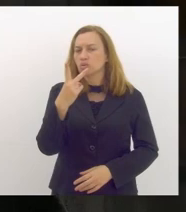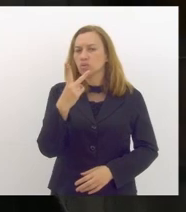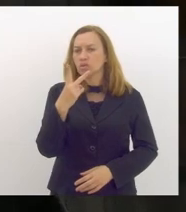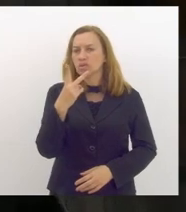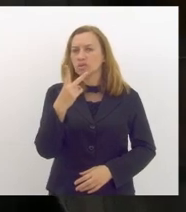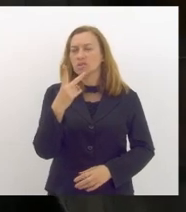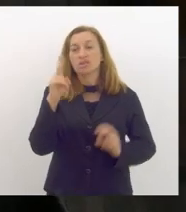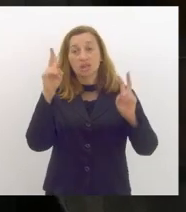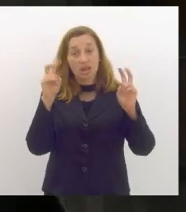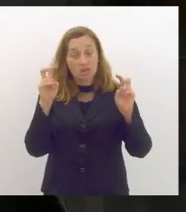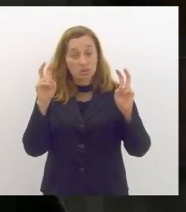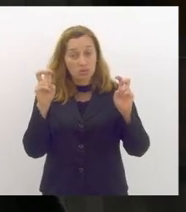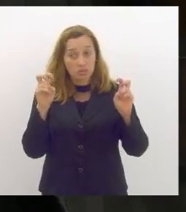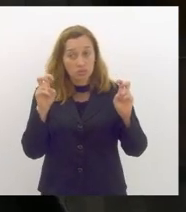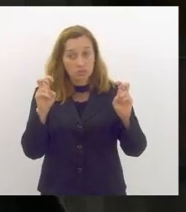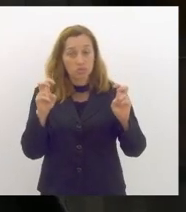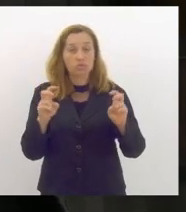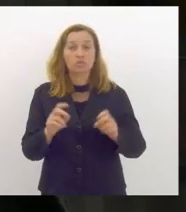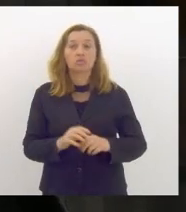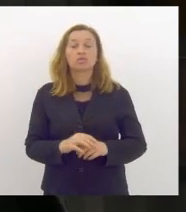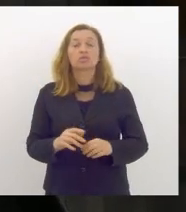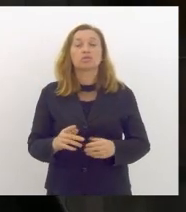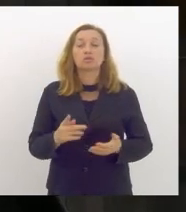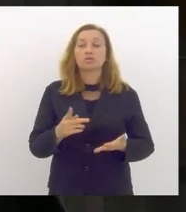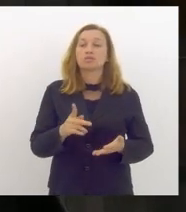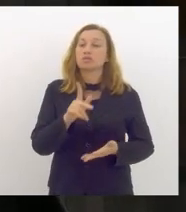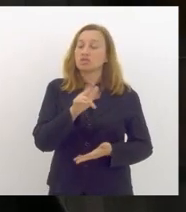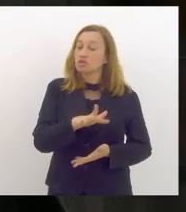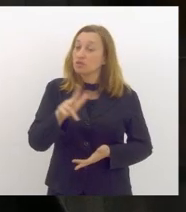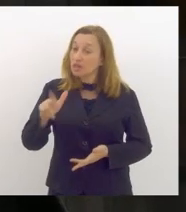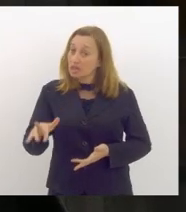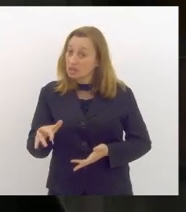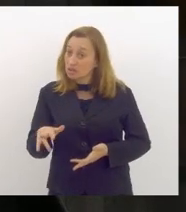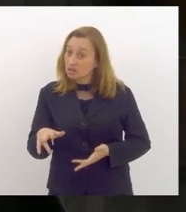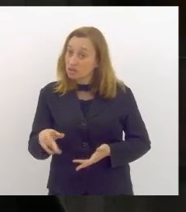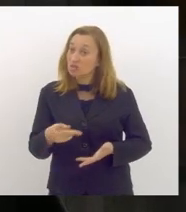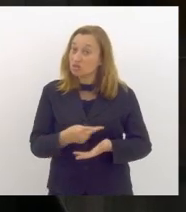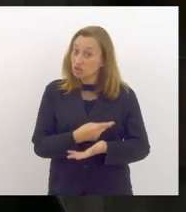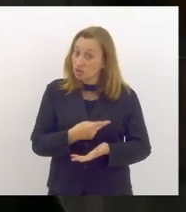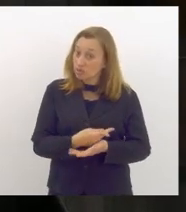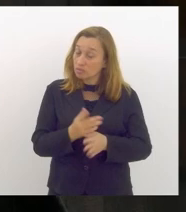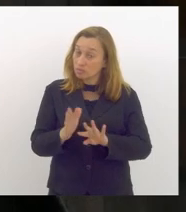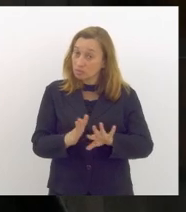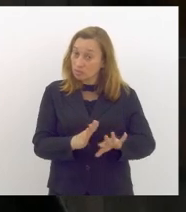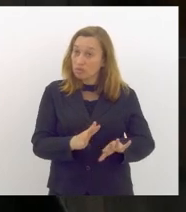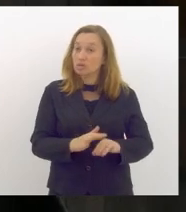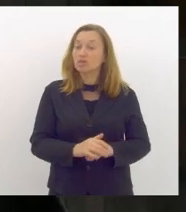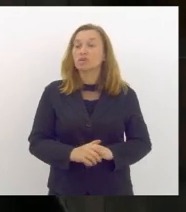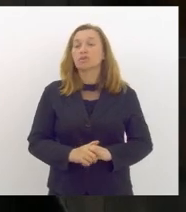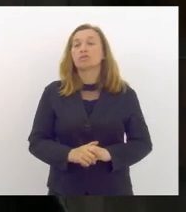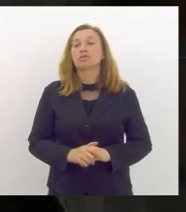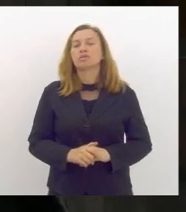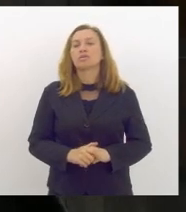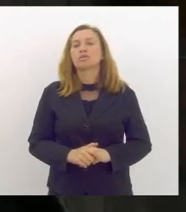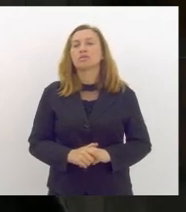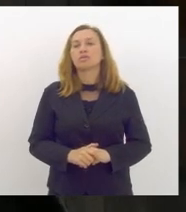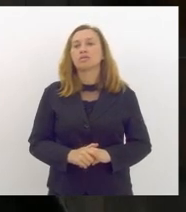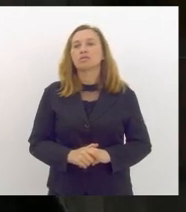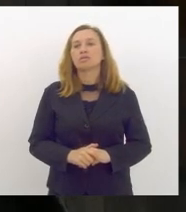atos de envergadura de natureza diferente Bem sei mas de envergadura para